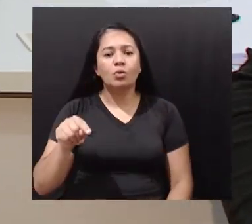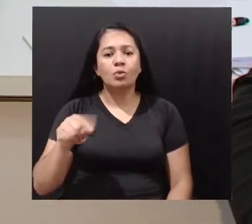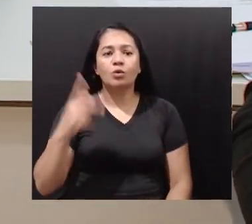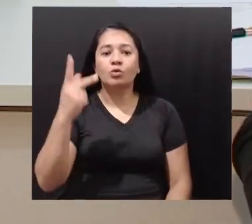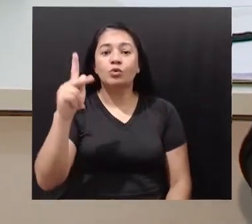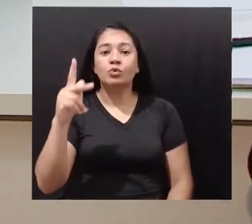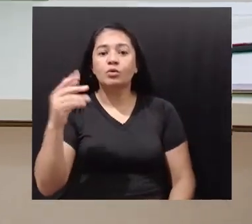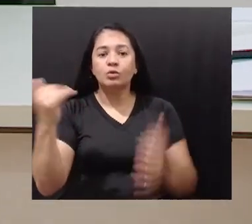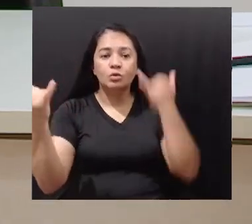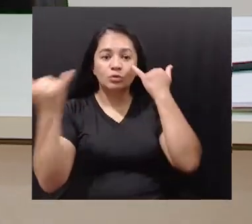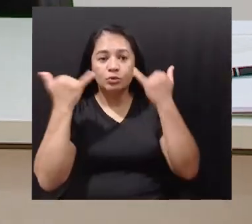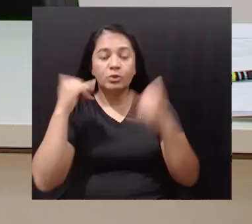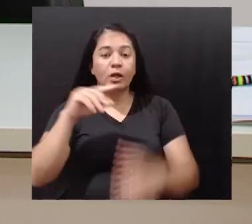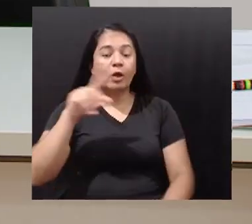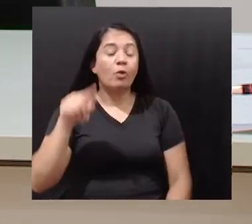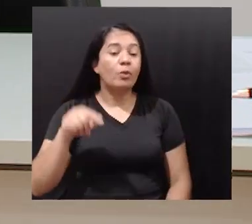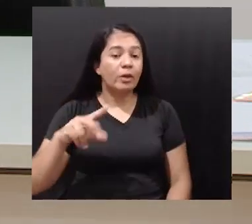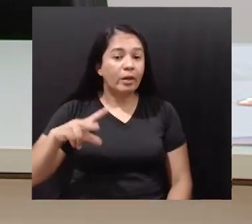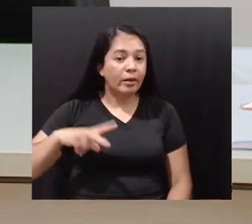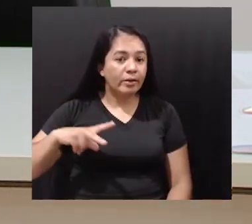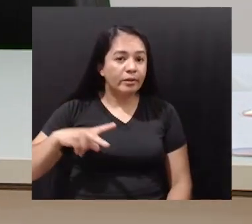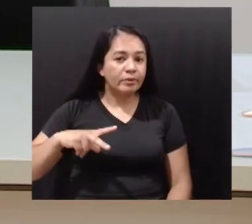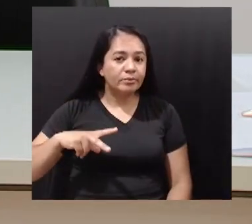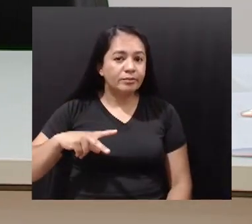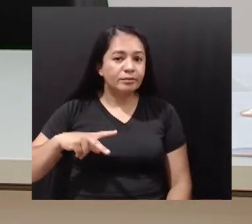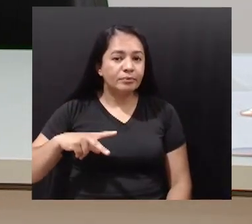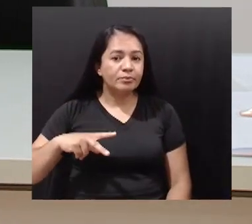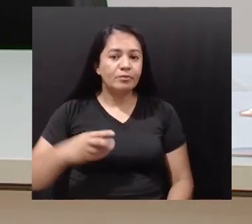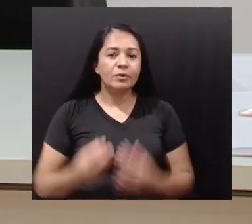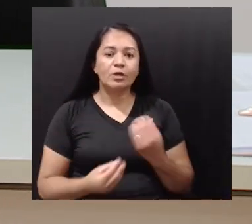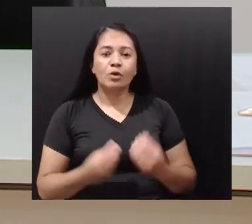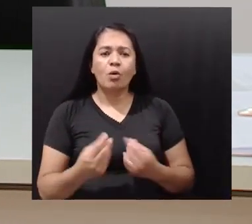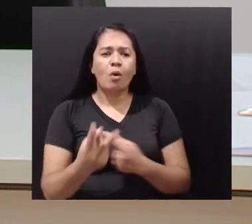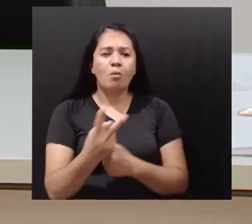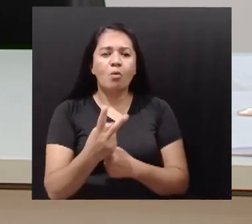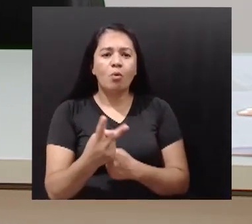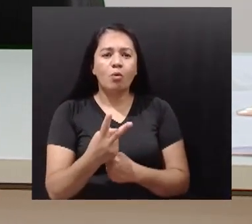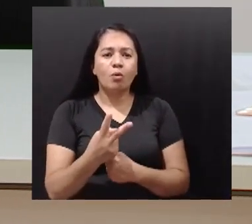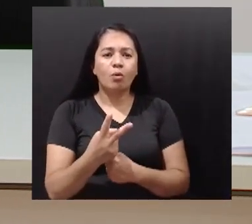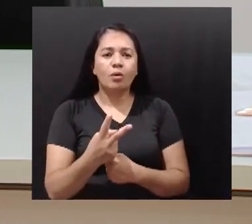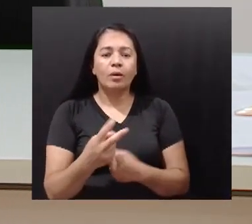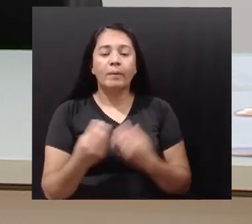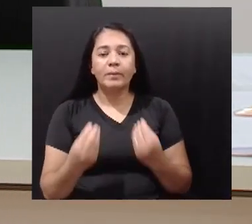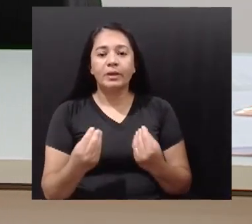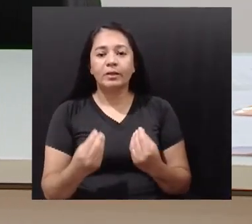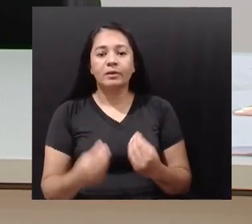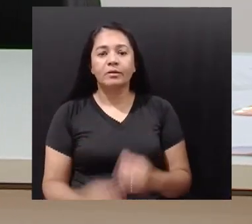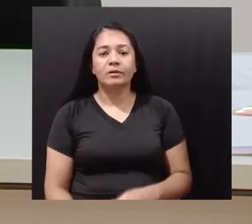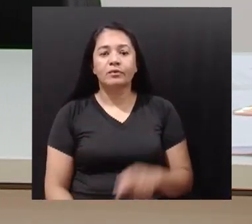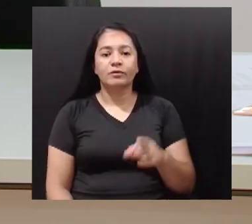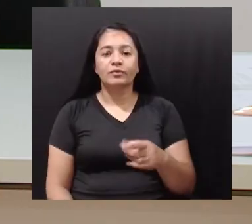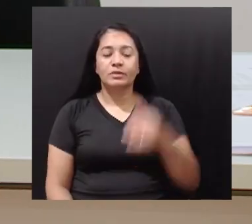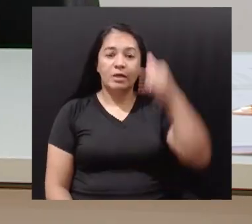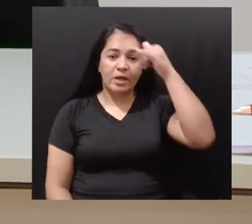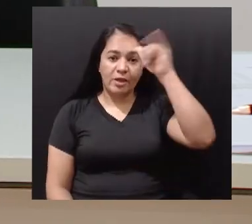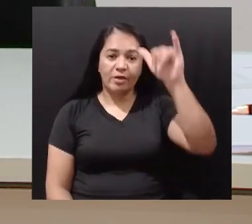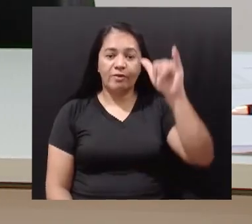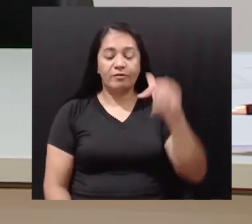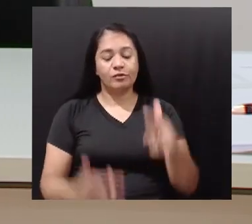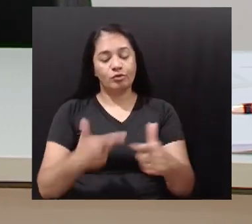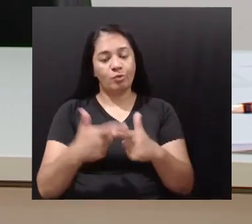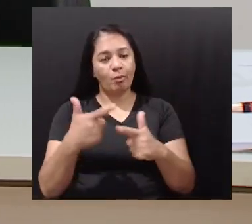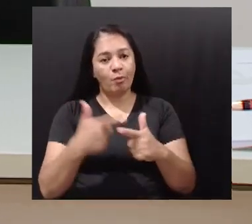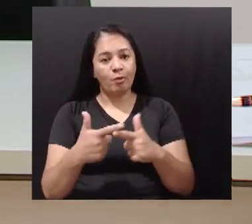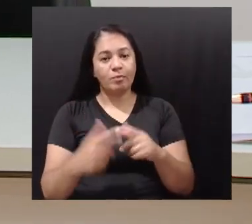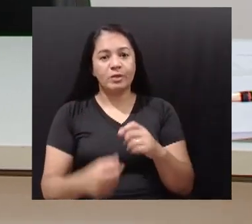seus dados pessoais e como se proteger para que você não passe por problemas que muitas pessoas passam